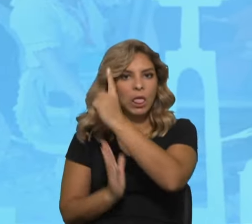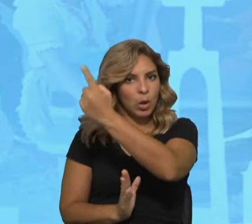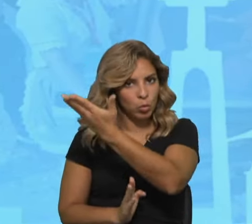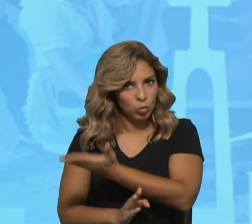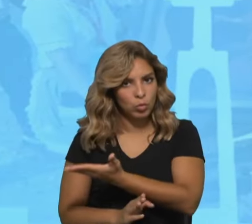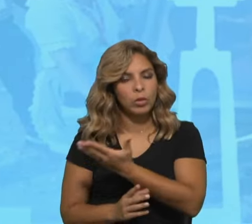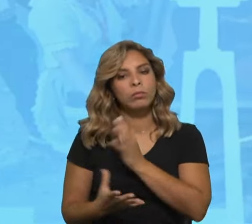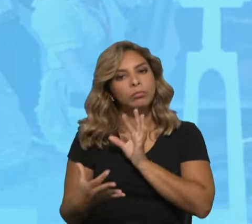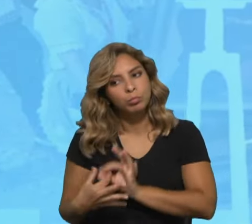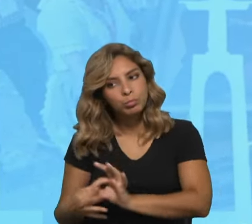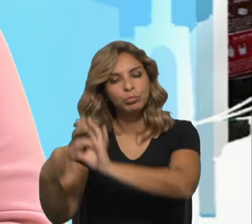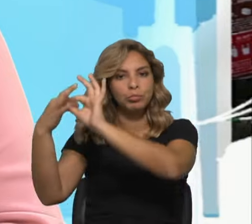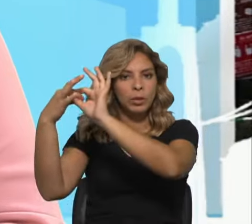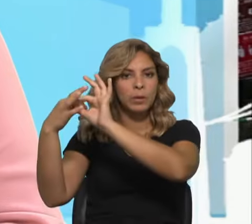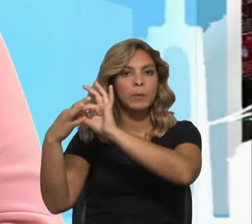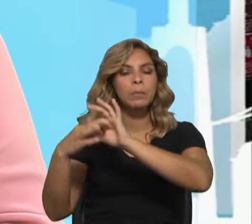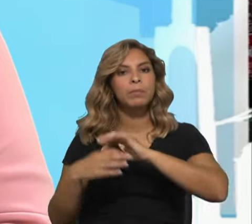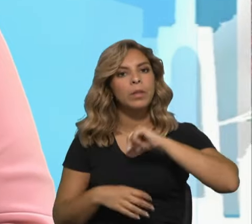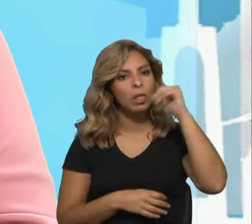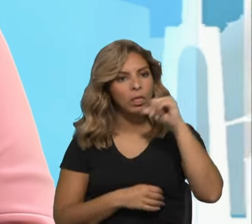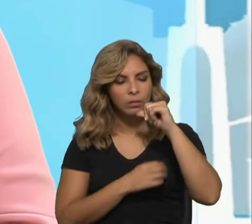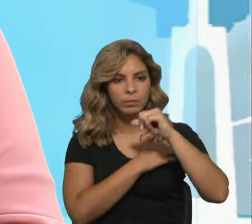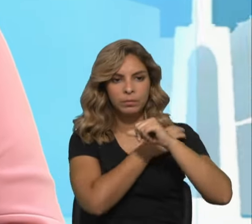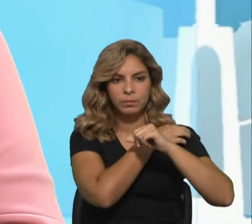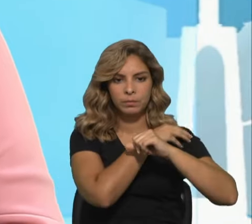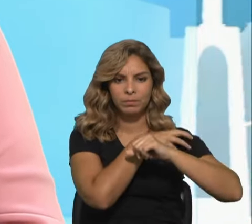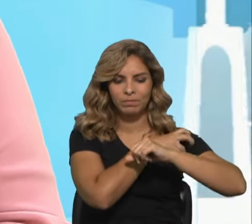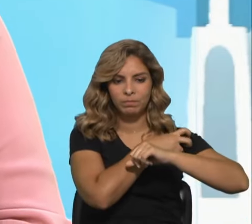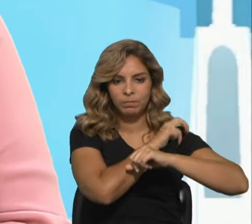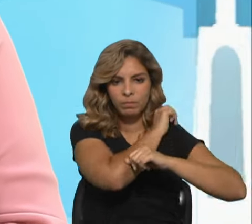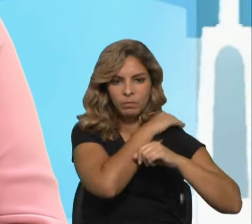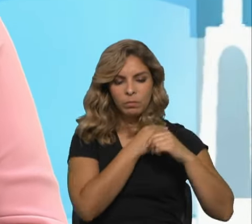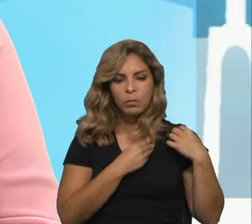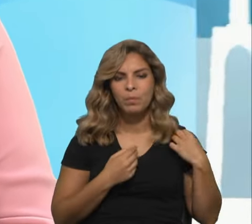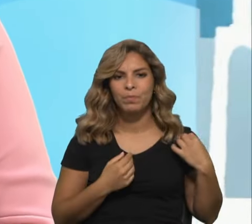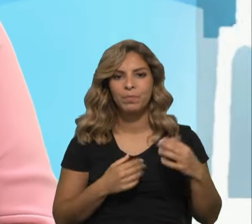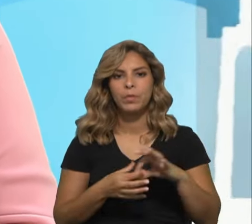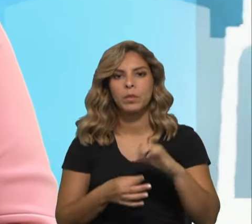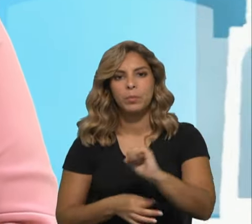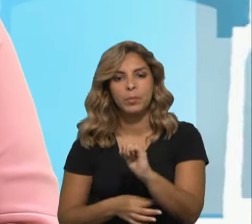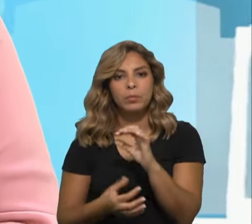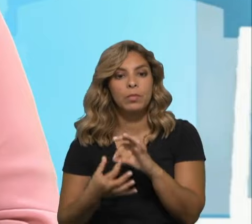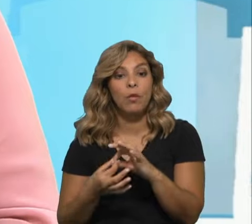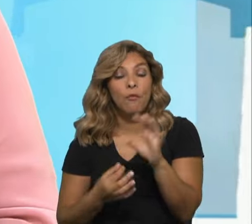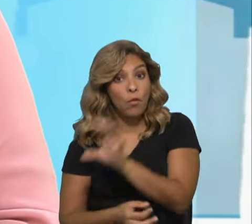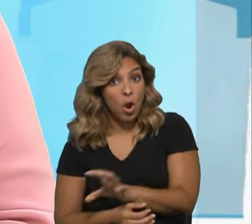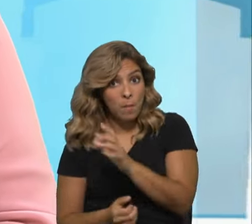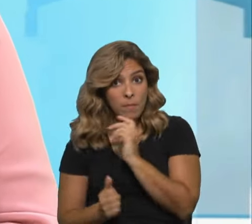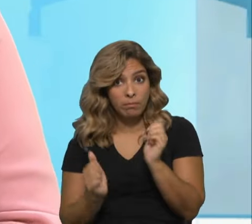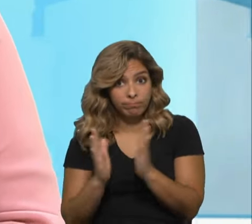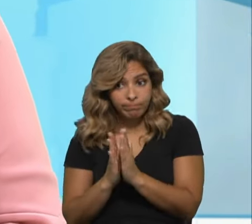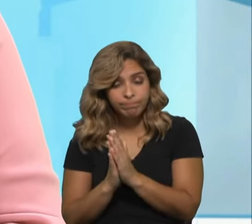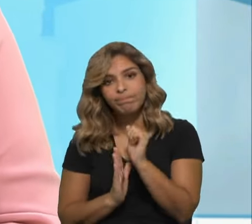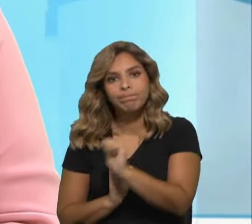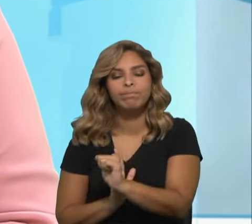certeza, temos que ser reflexo da mensagem de Fátima junto dos peregrinos. Temos que ser espelho